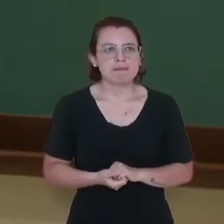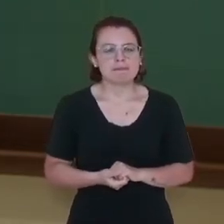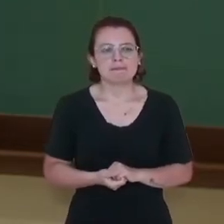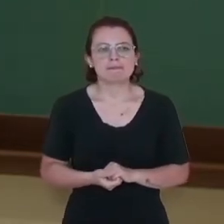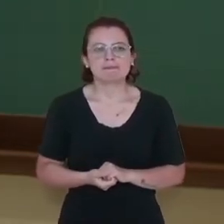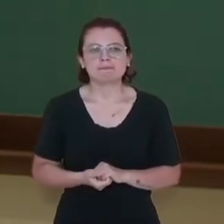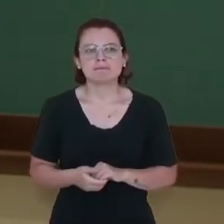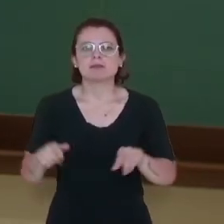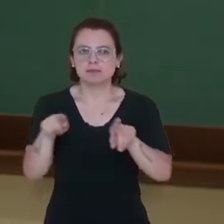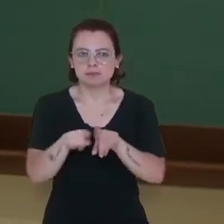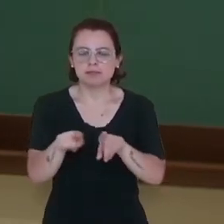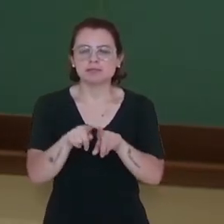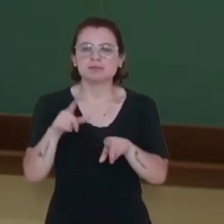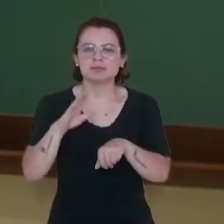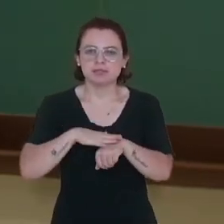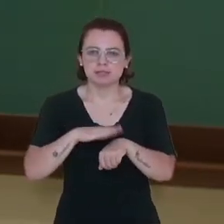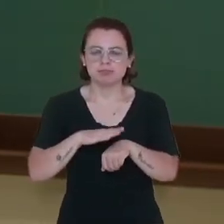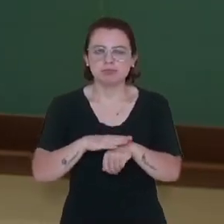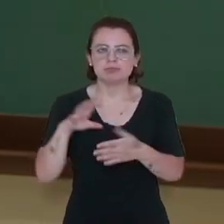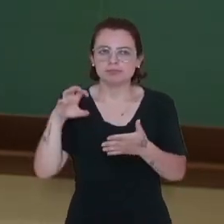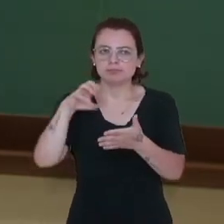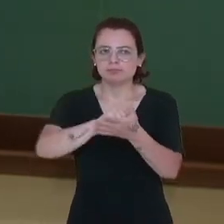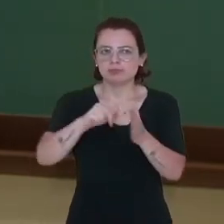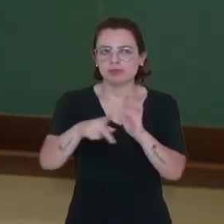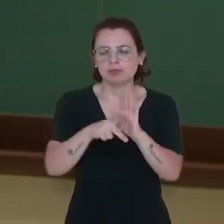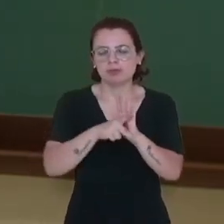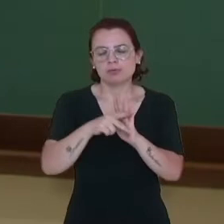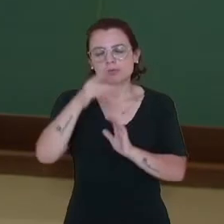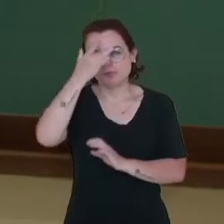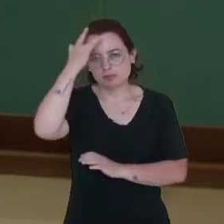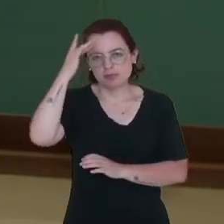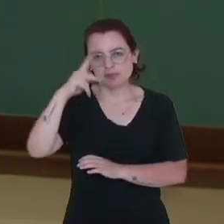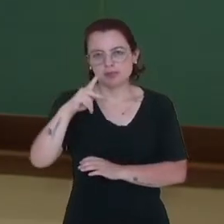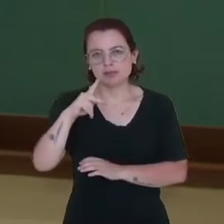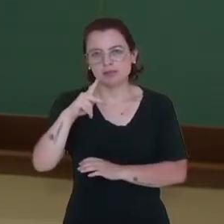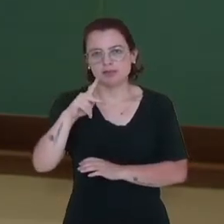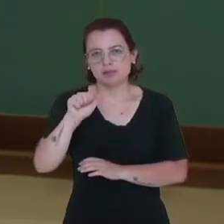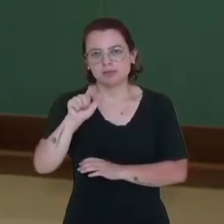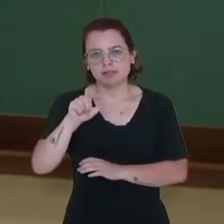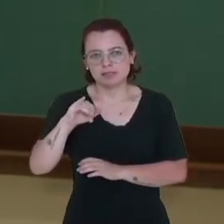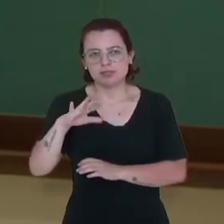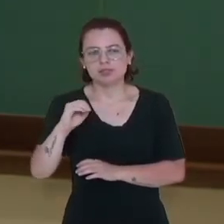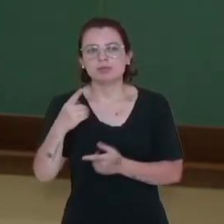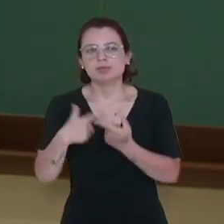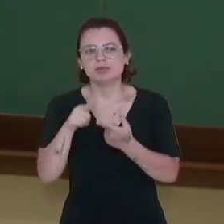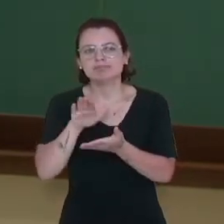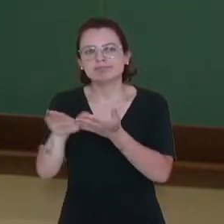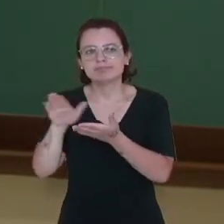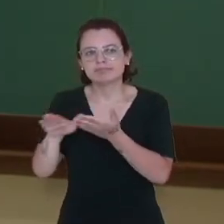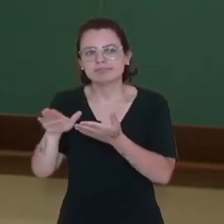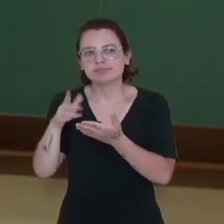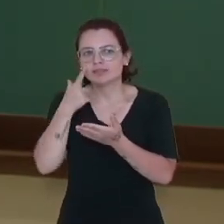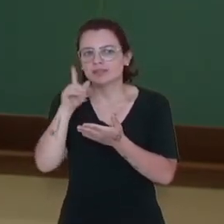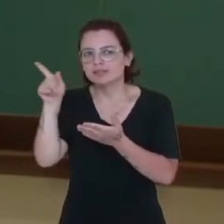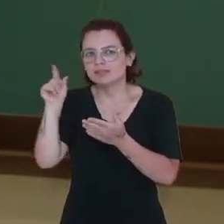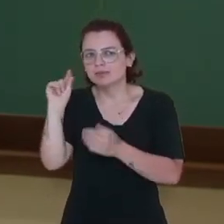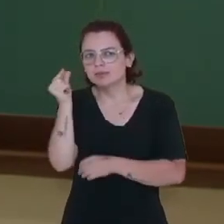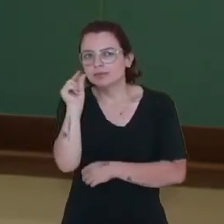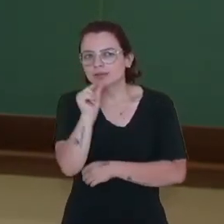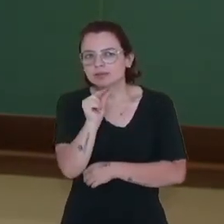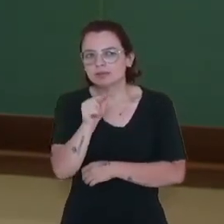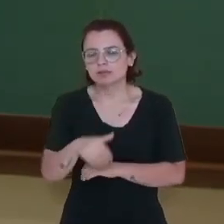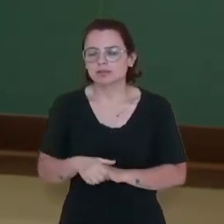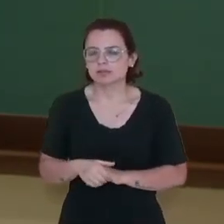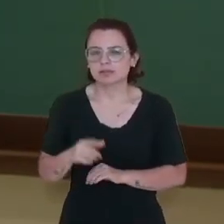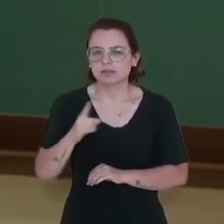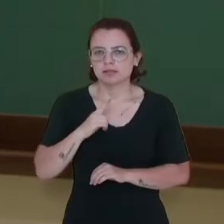ao mesmo tempo, também tomou terras, né, dos palestinos que hoje vivem como refugiados, por exemplo, nessa faixazinha aqui, ó, chamada